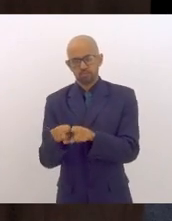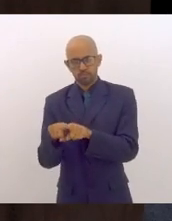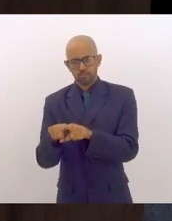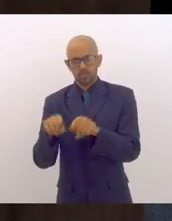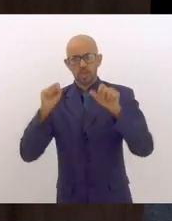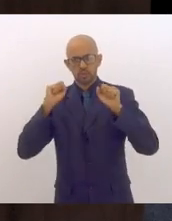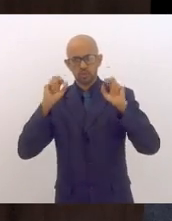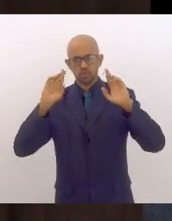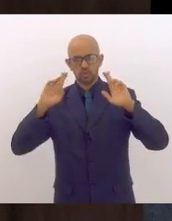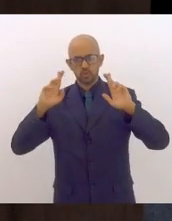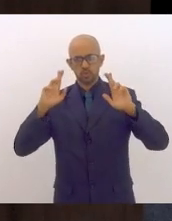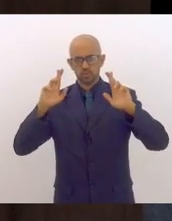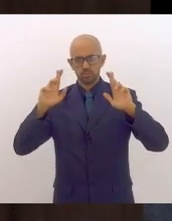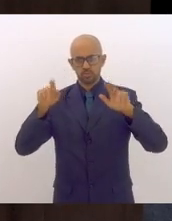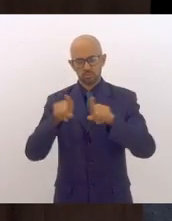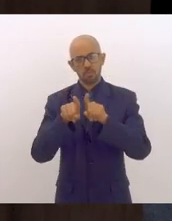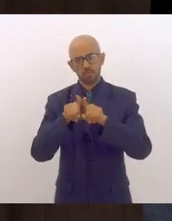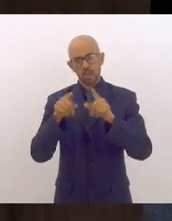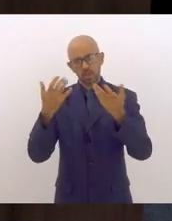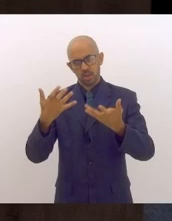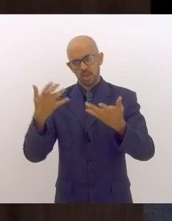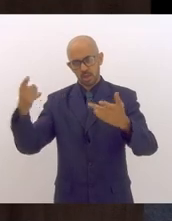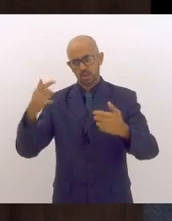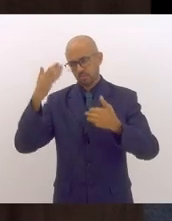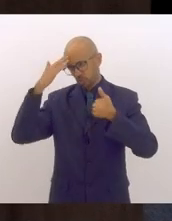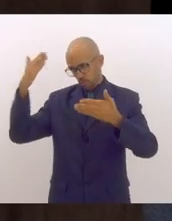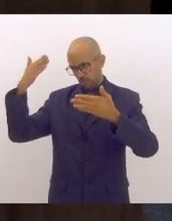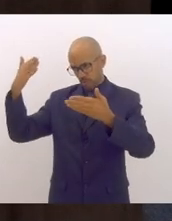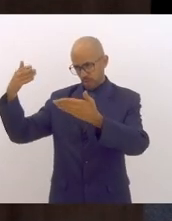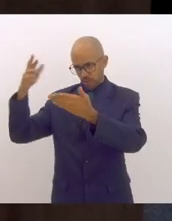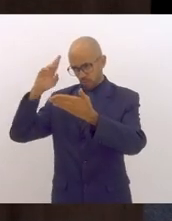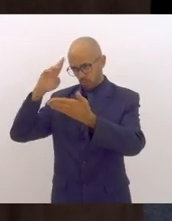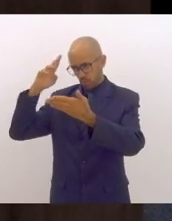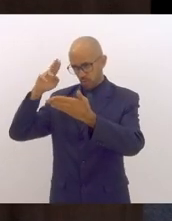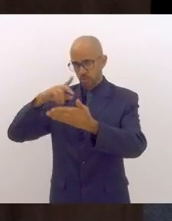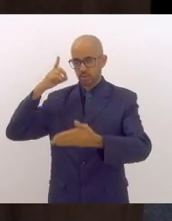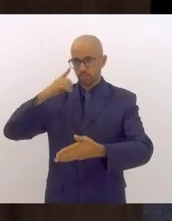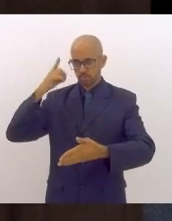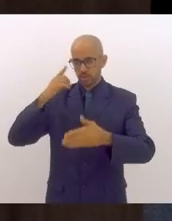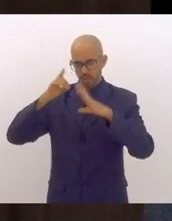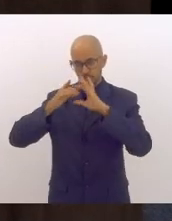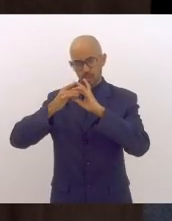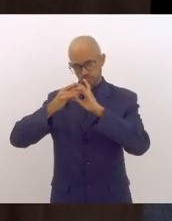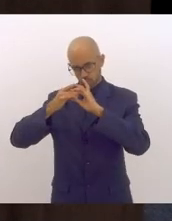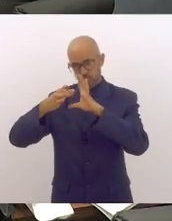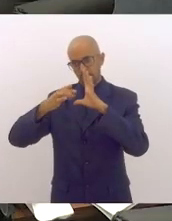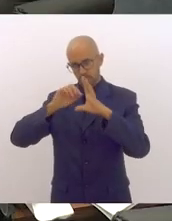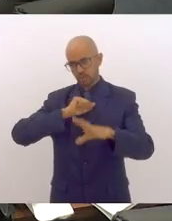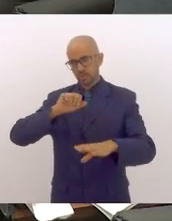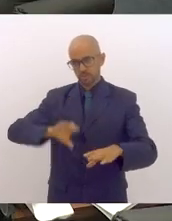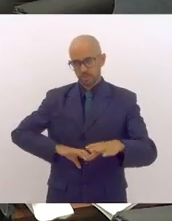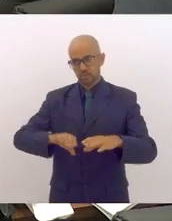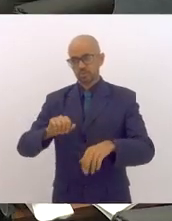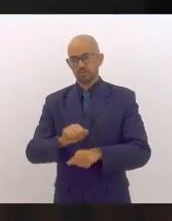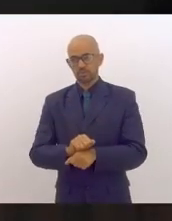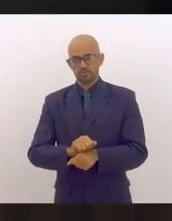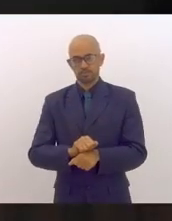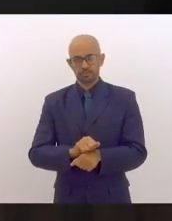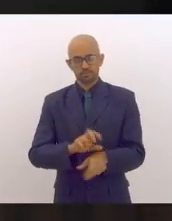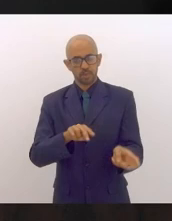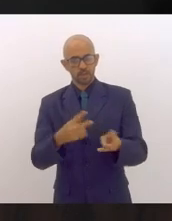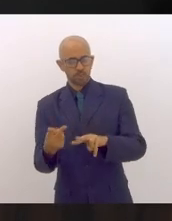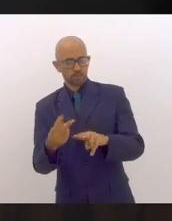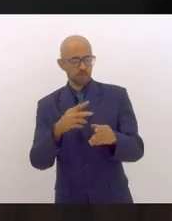ansiosas por esse projeto. Obrigado, deputado presidente democrático André Siciliano. Para encaminhar, senhor presidente. Encaminhar pelo